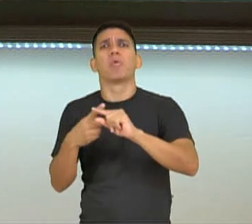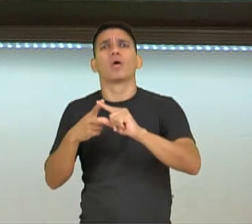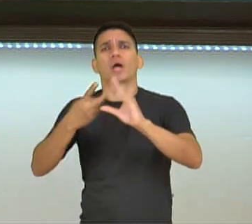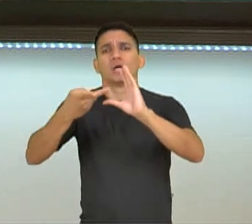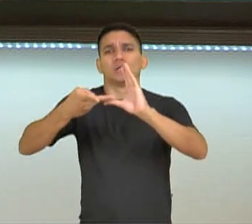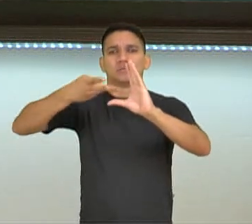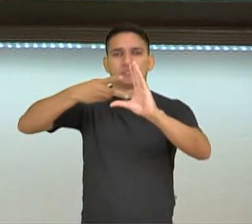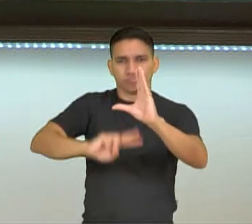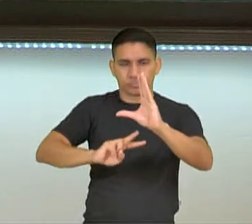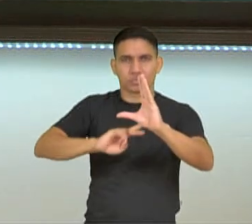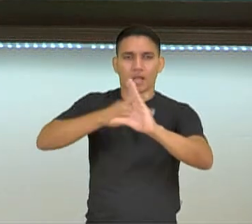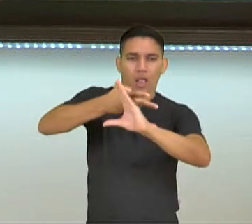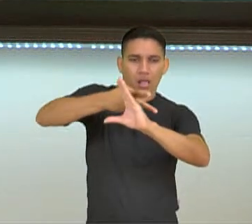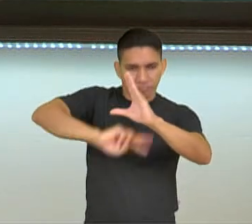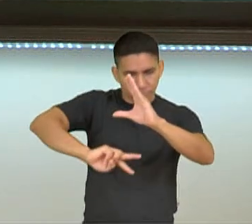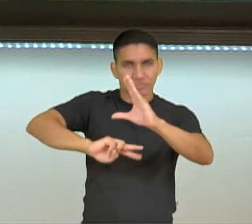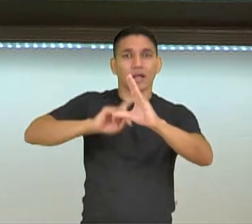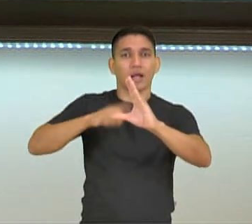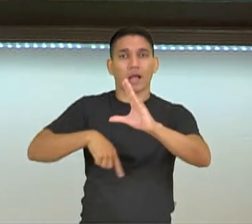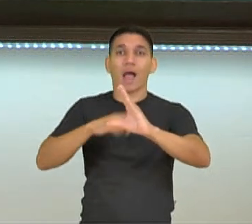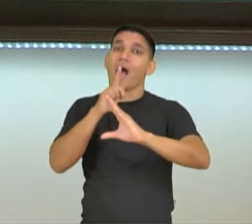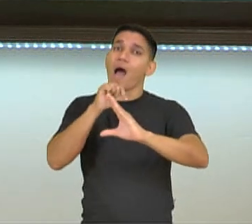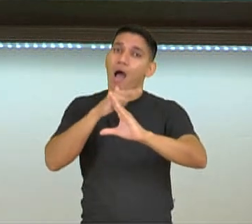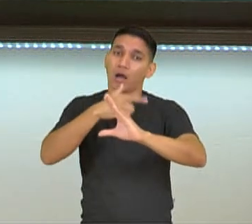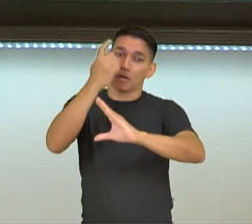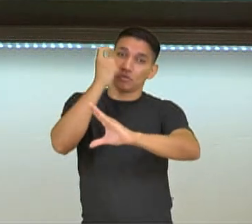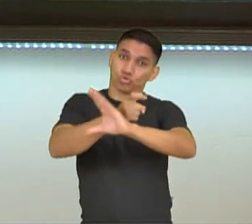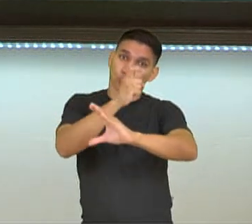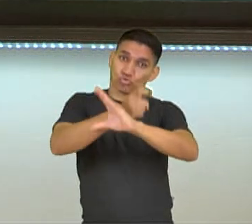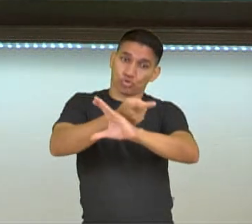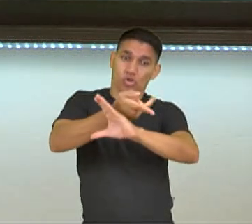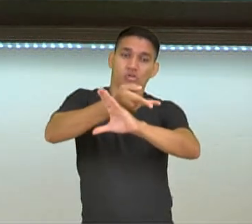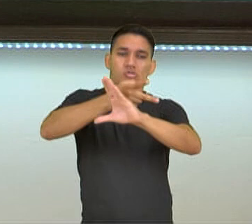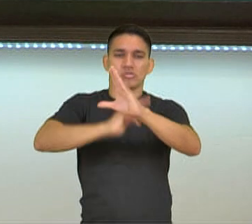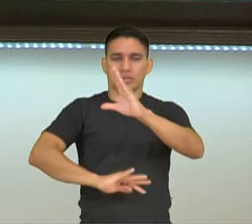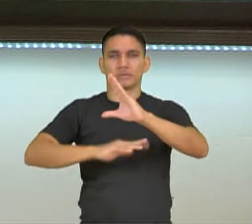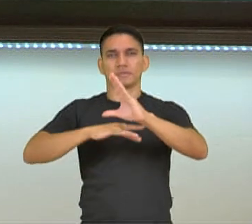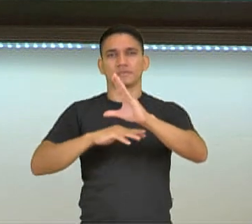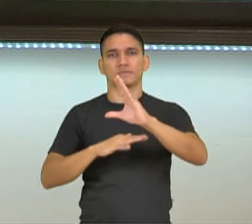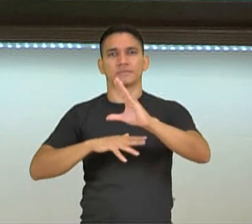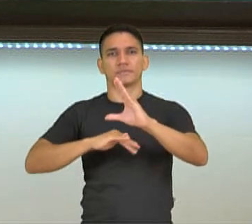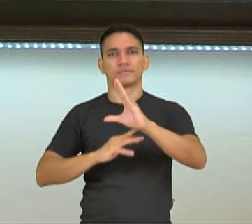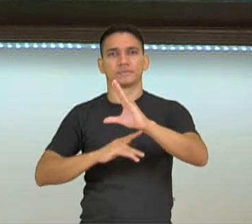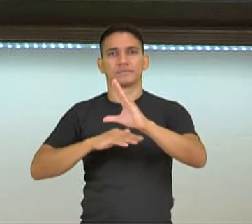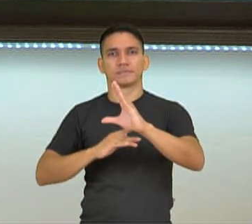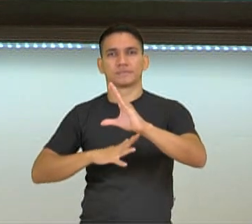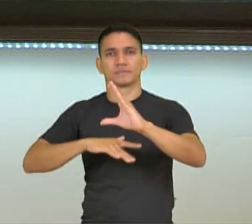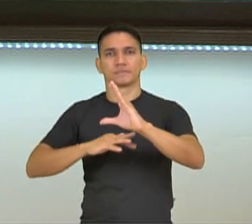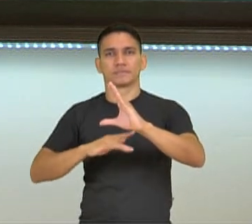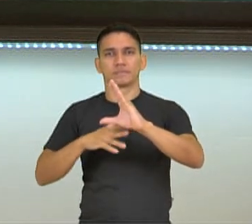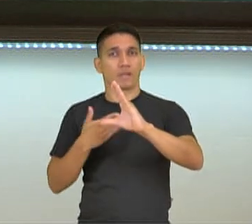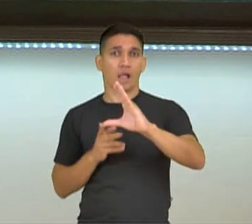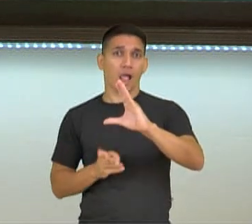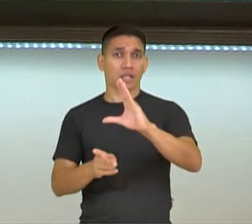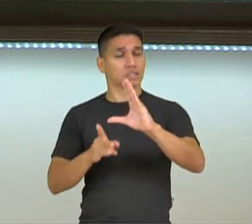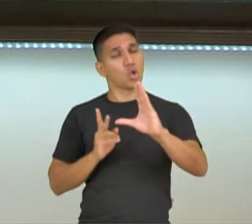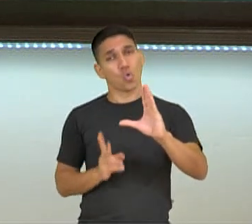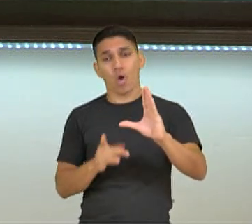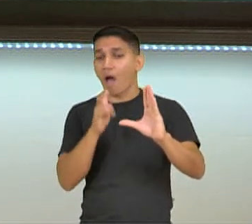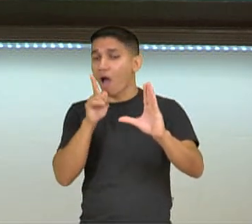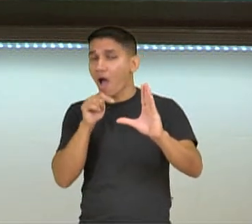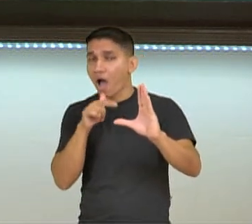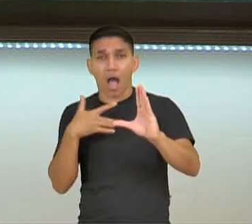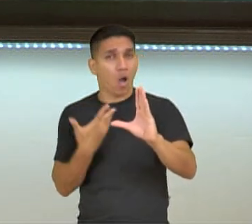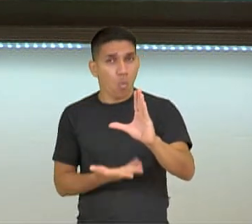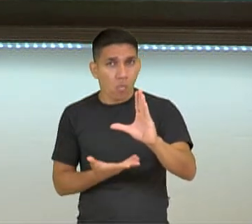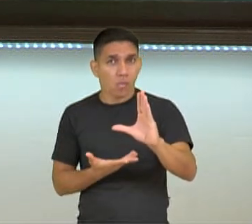físico, né? A água mudou de estado físico. Ela saiu do estado sólido e foi para o estado líquido, tá certo? Mas continuou sendo